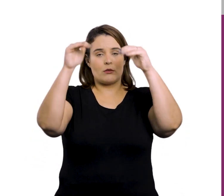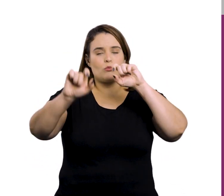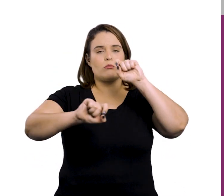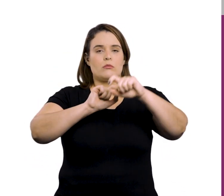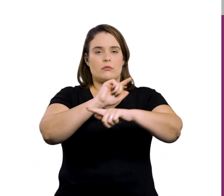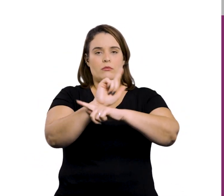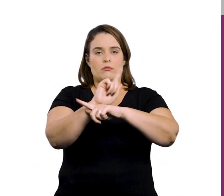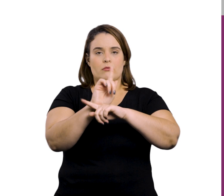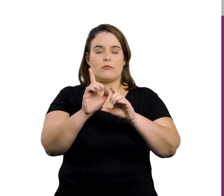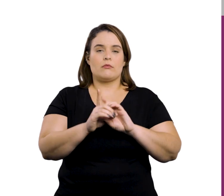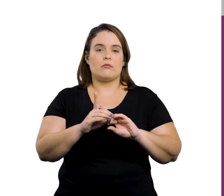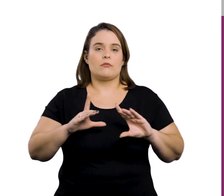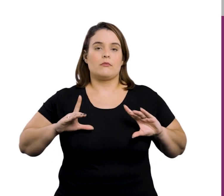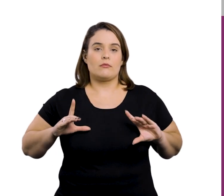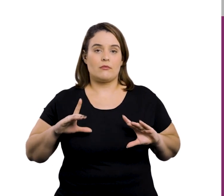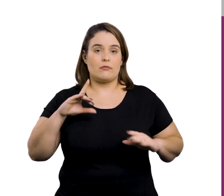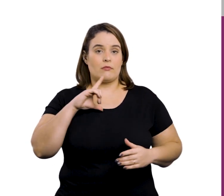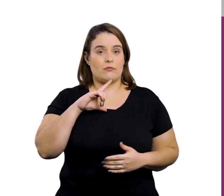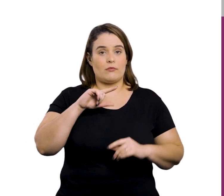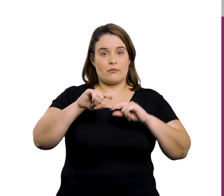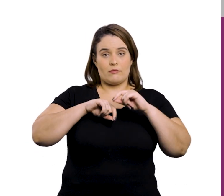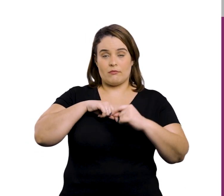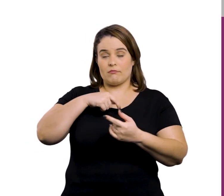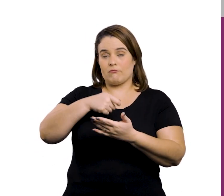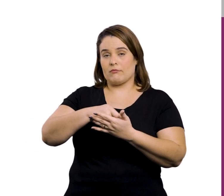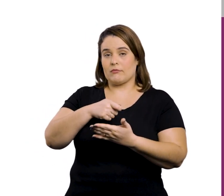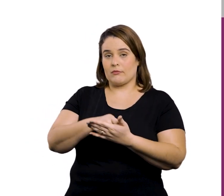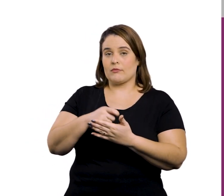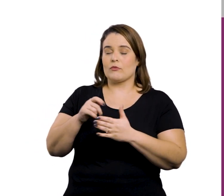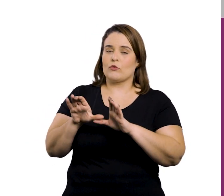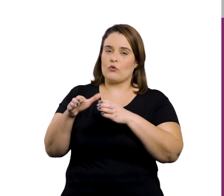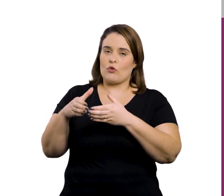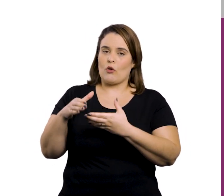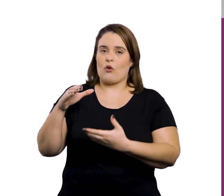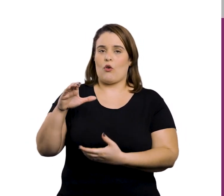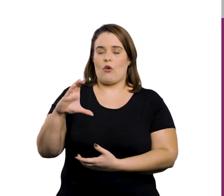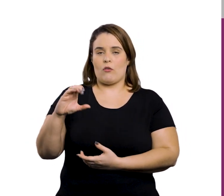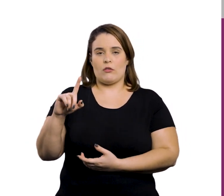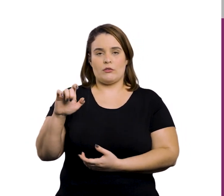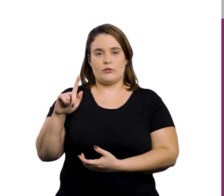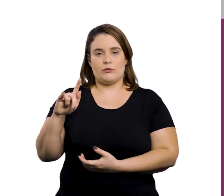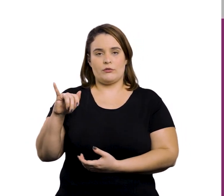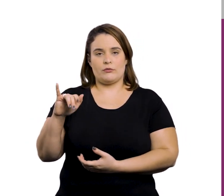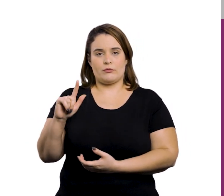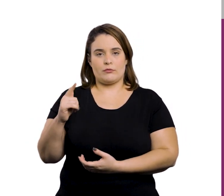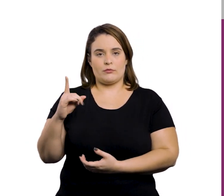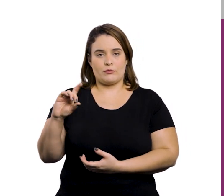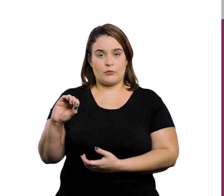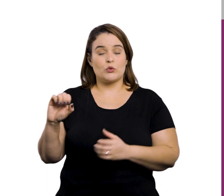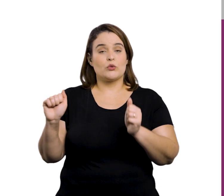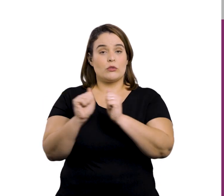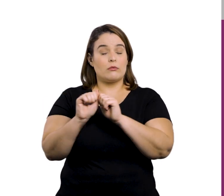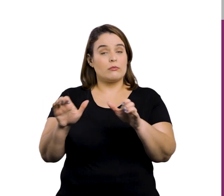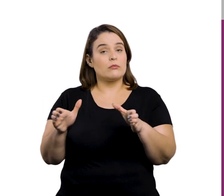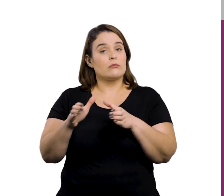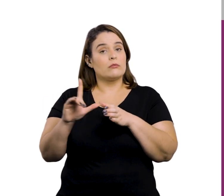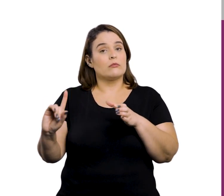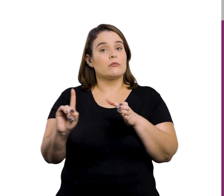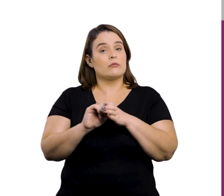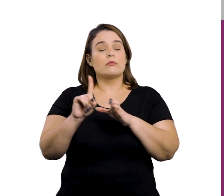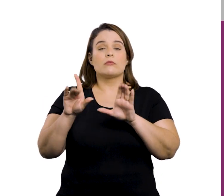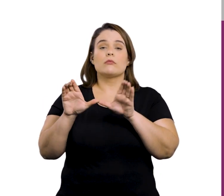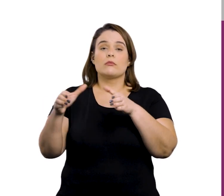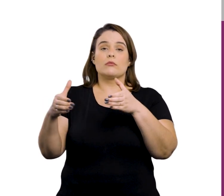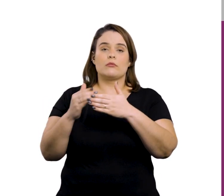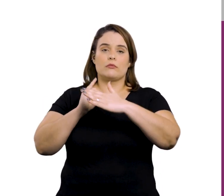ao princípio da gestão democrática, assegurada a existência de órgãos colegiados deliberativos, de que participarão os